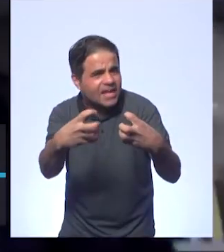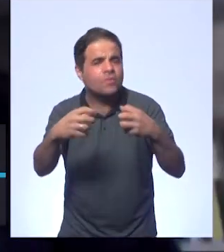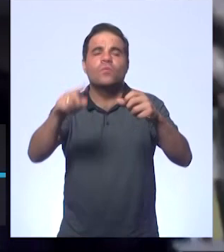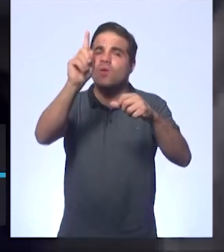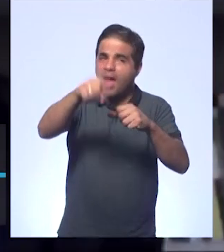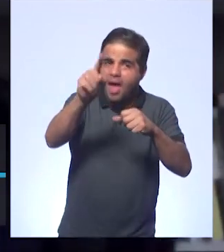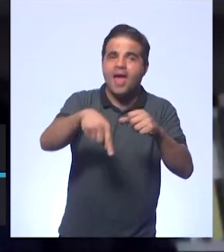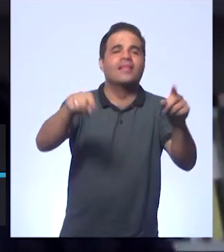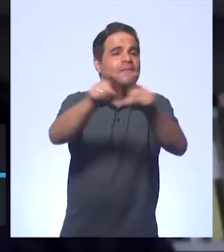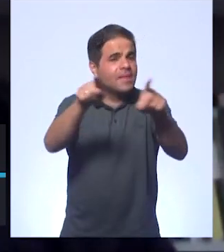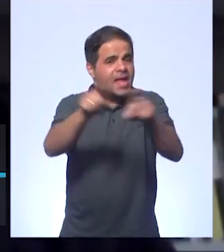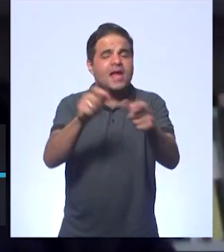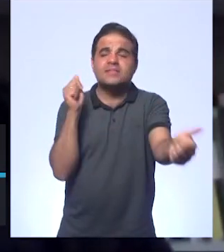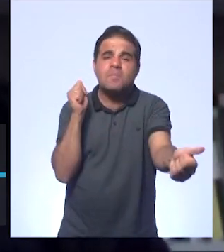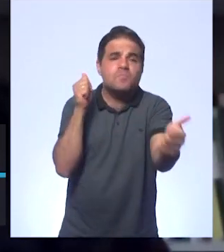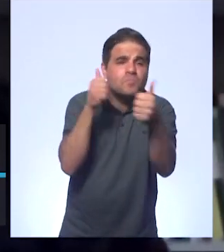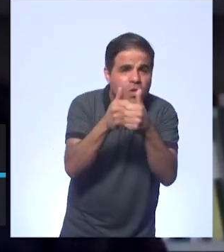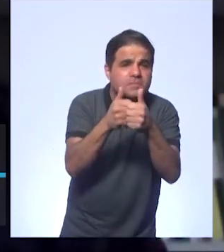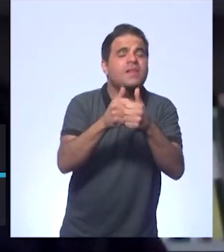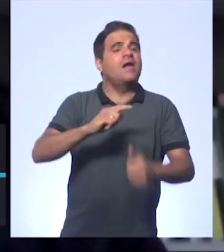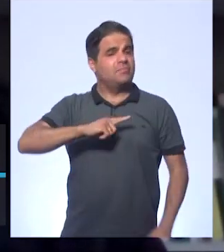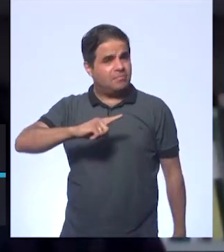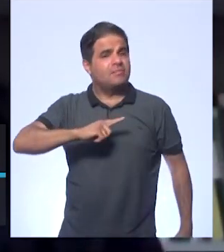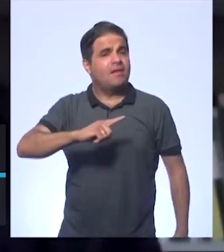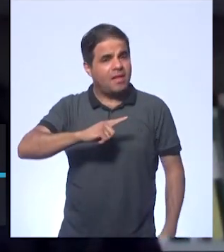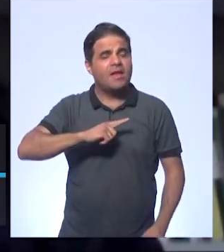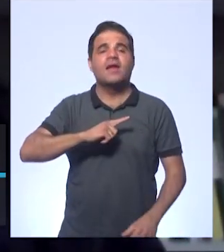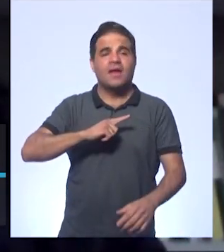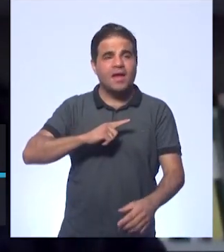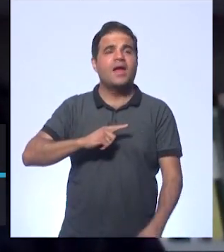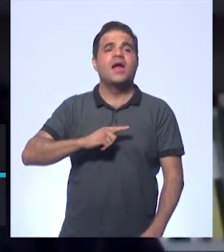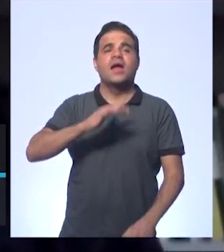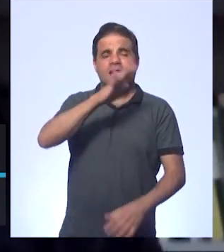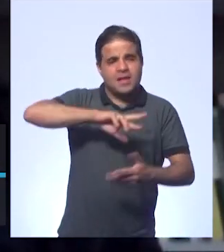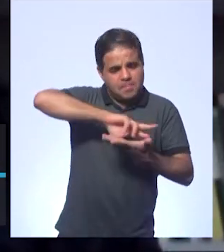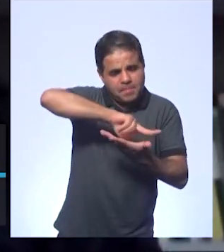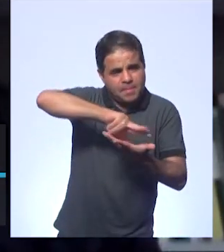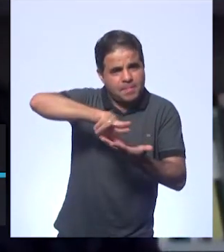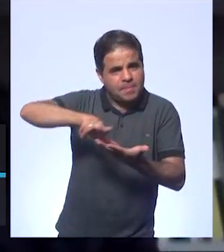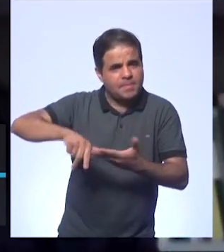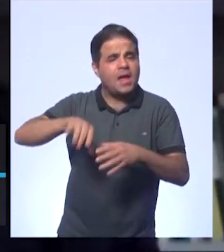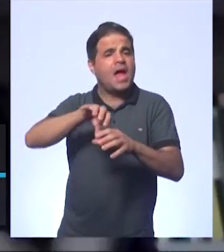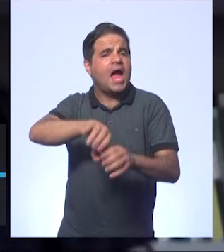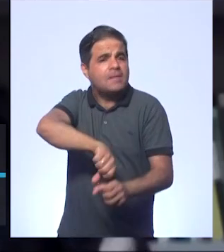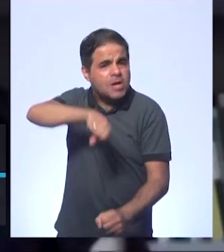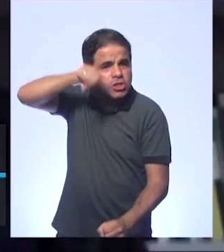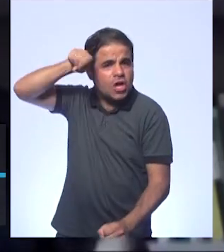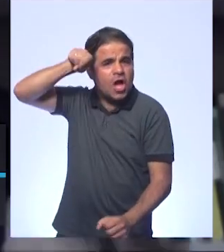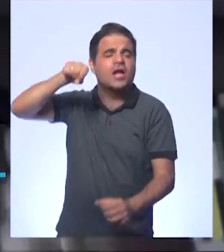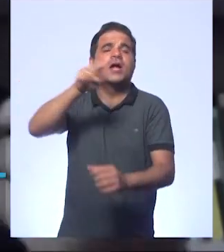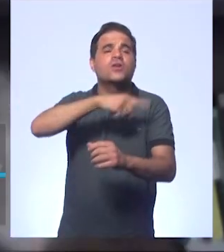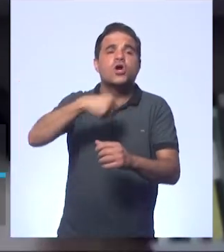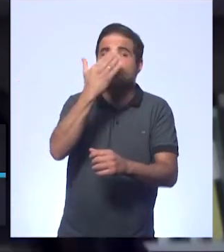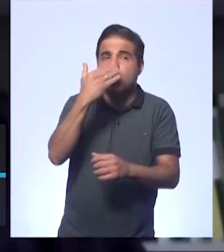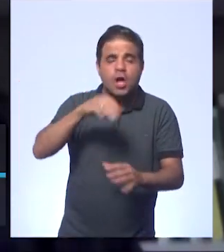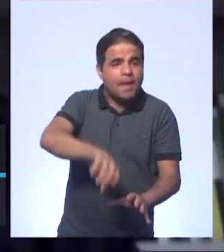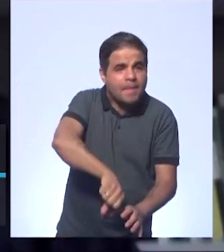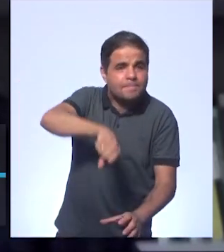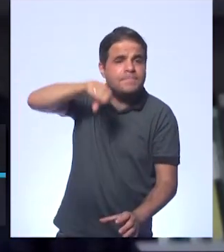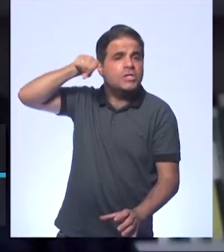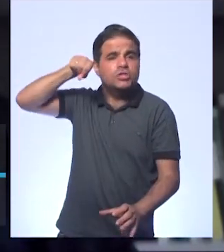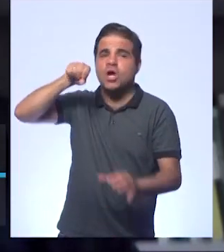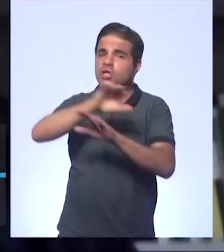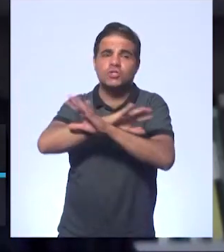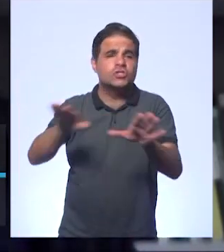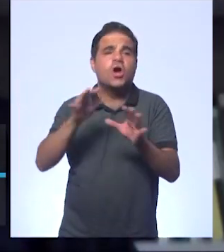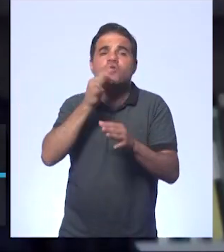há essa proximidade. Os derivados de mandioca, por exemplo, comemos apenas a mandioca, gente,